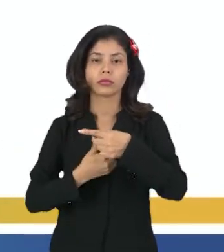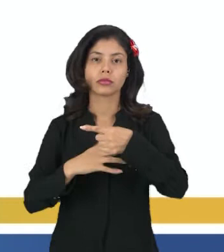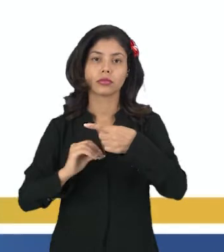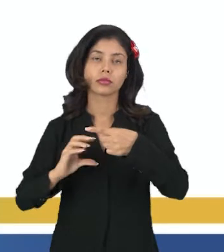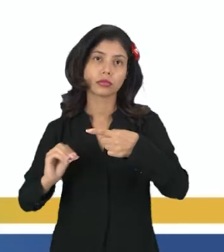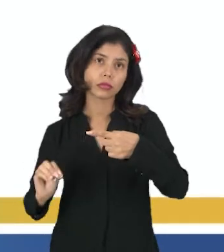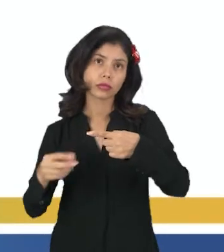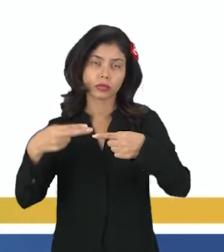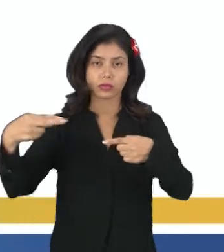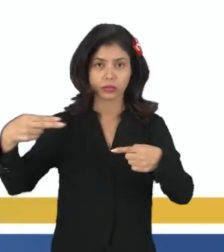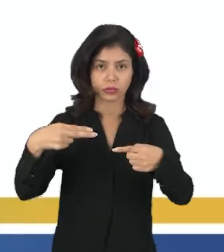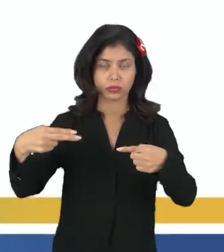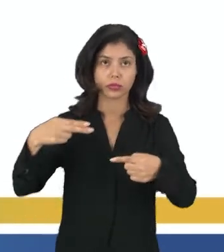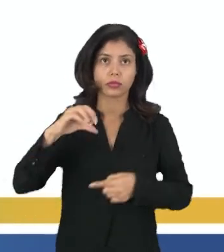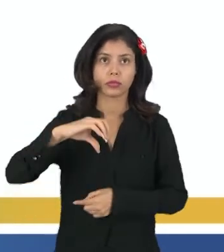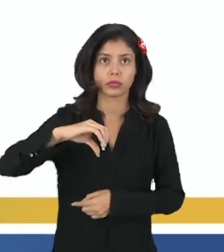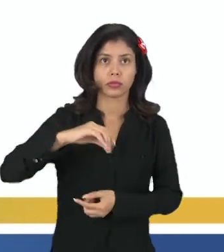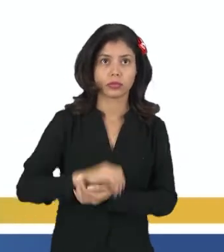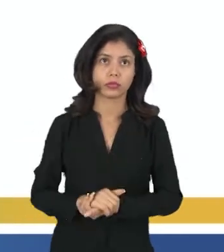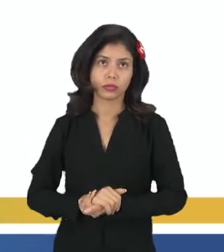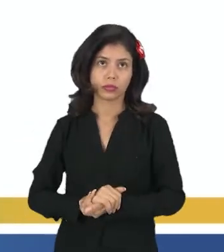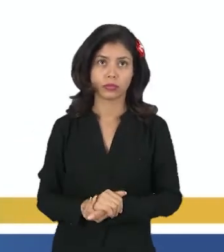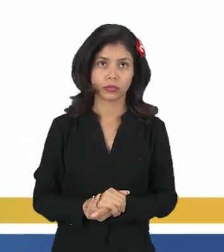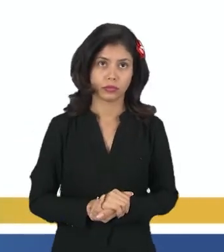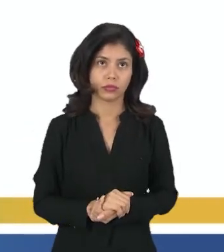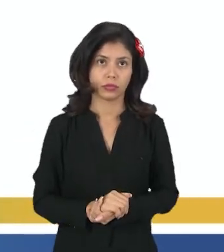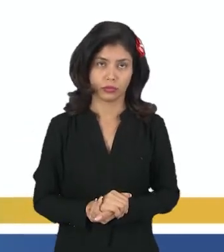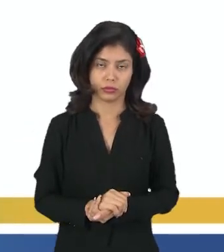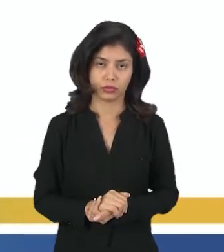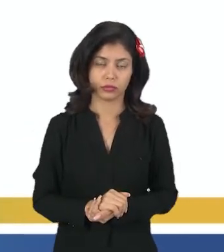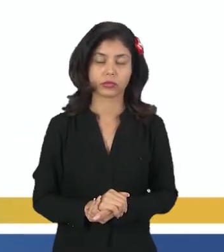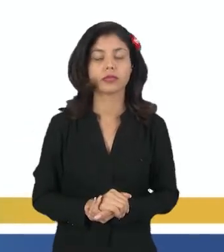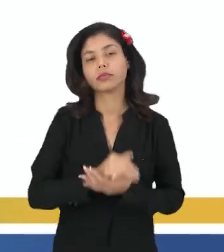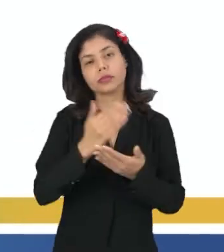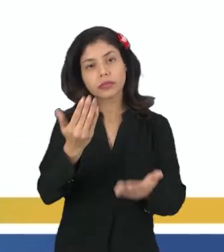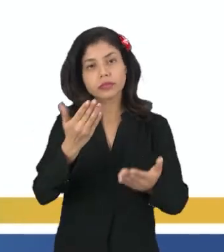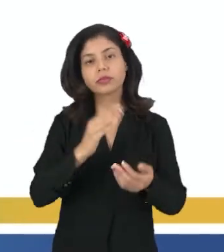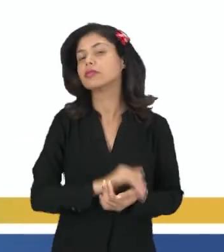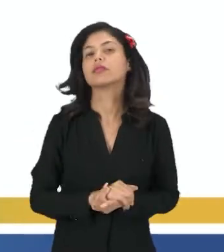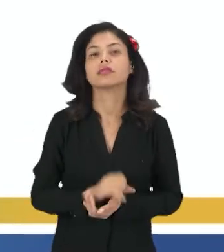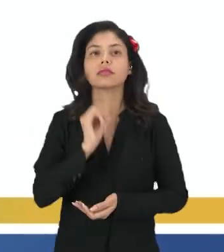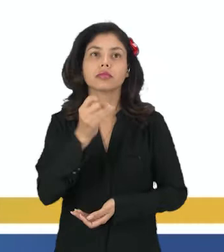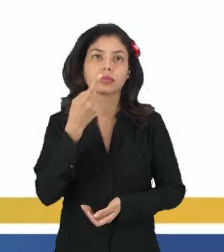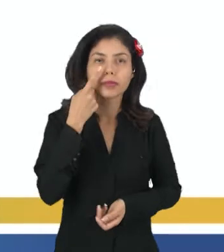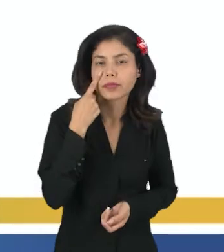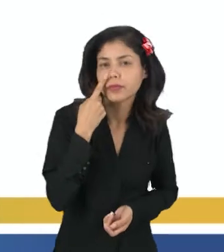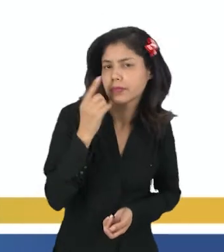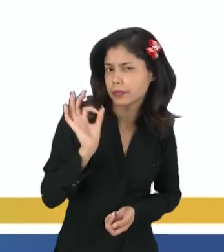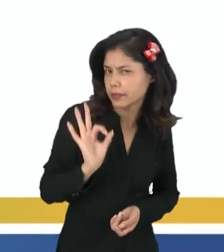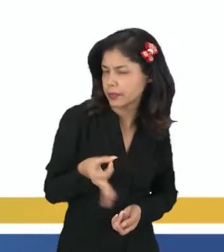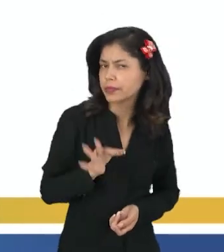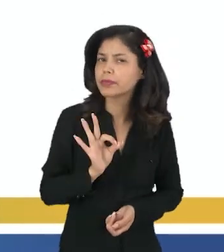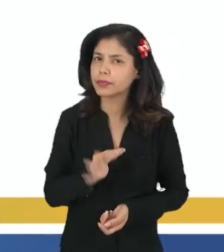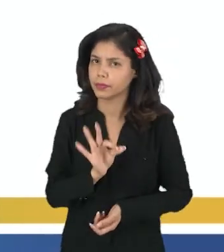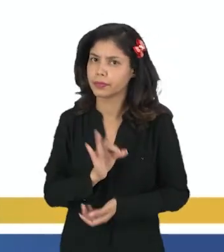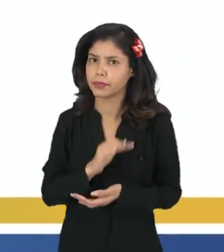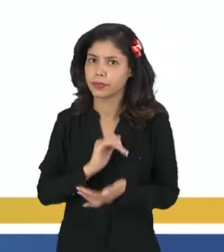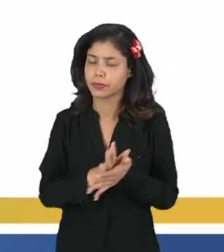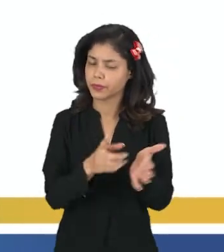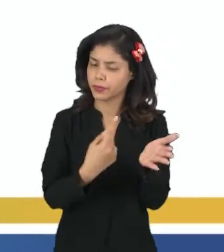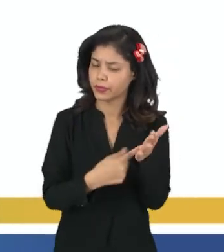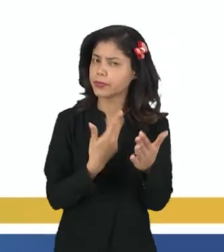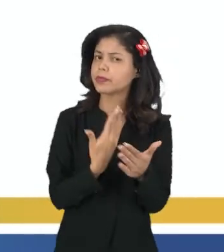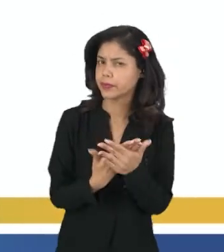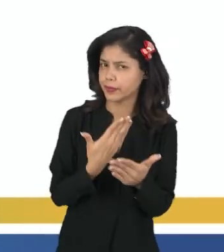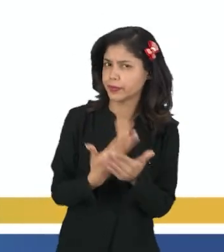nós temos ali 293 é né se você olhar direitinho né de